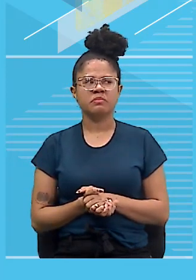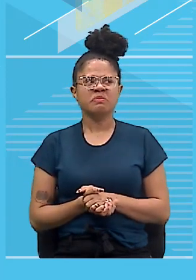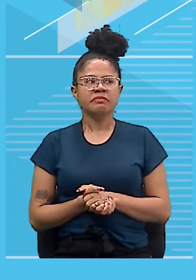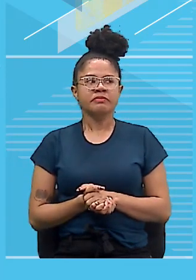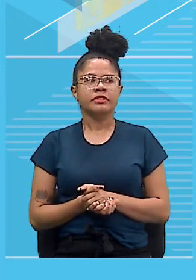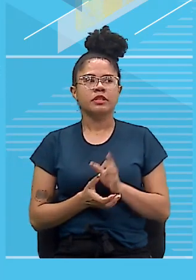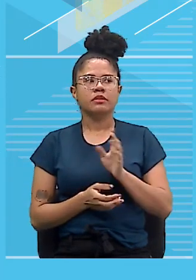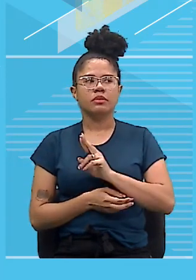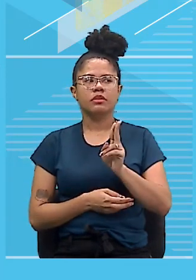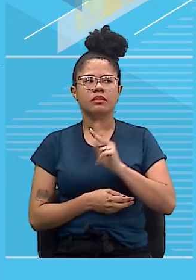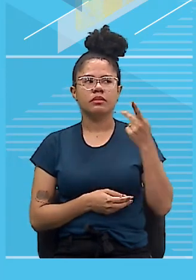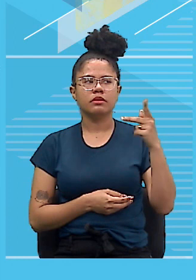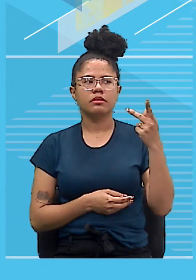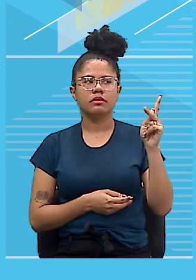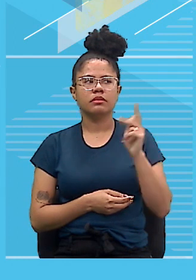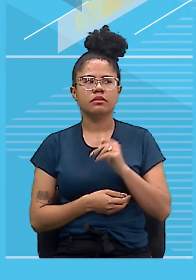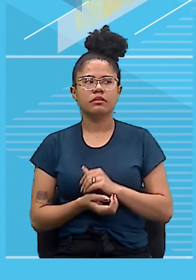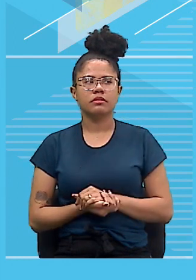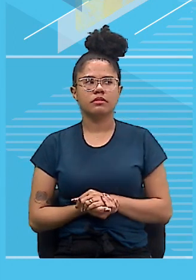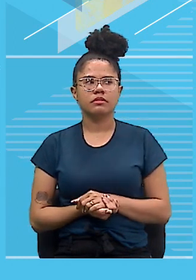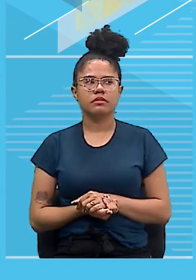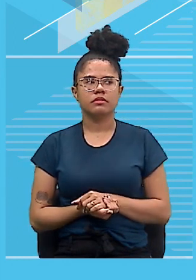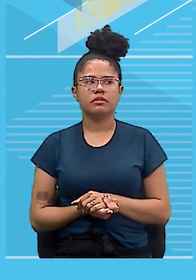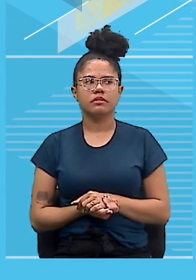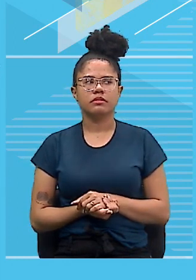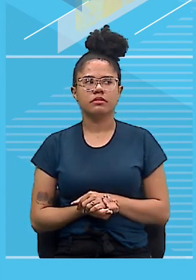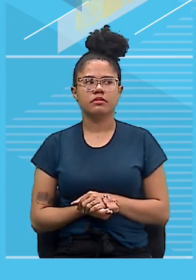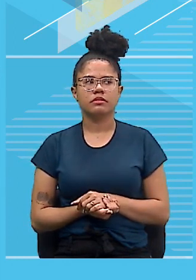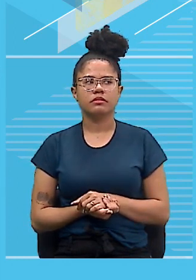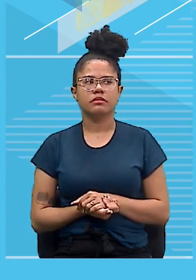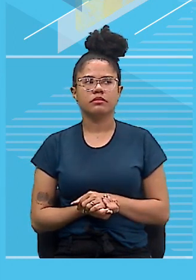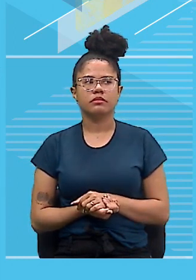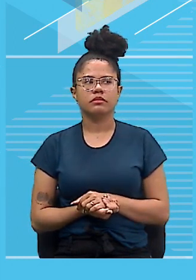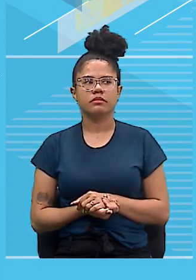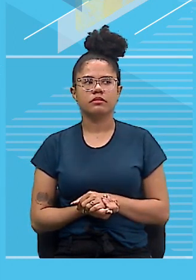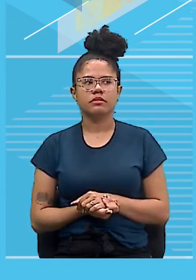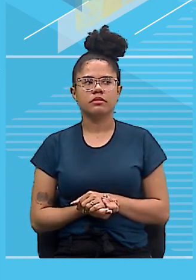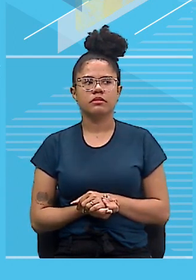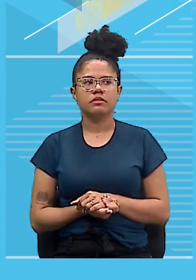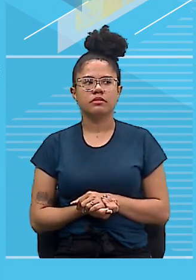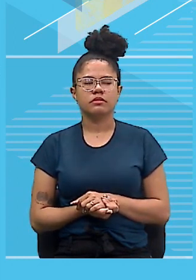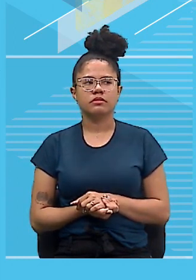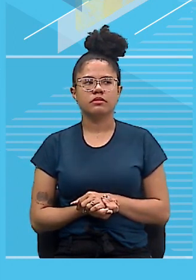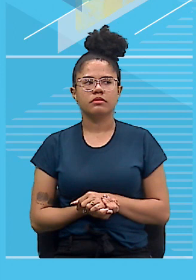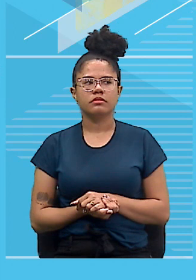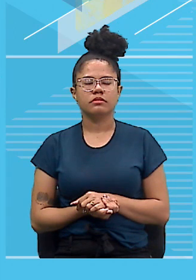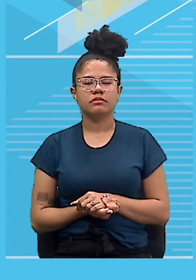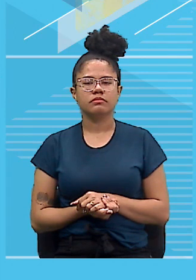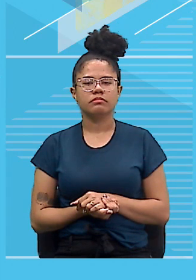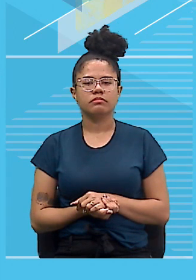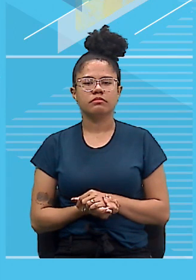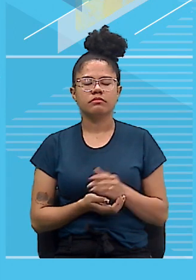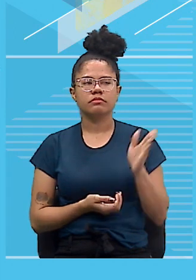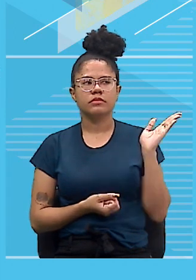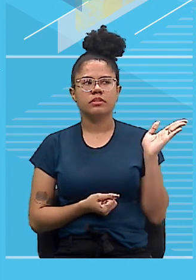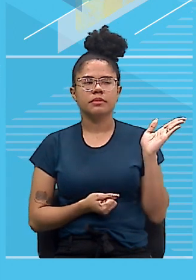Chacal Chacal E aí são as estudantes que foram capturadas Olha eu vi